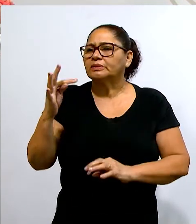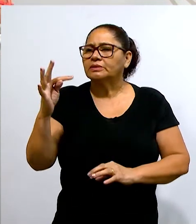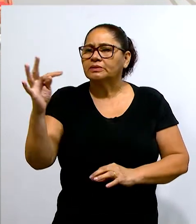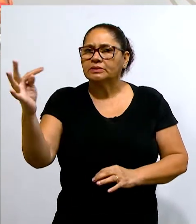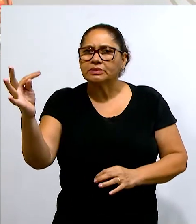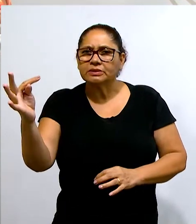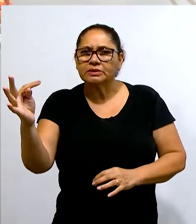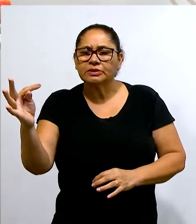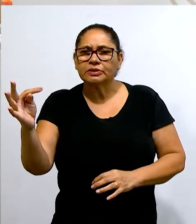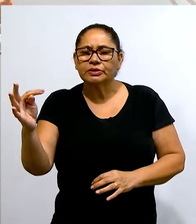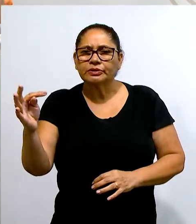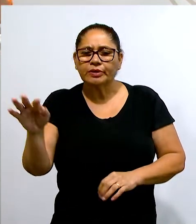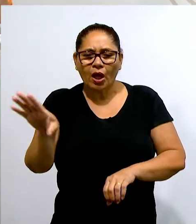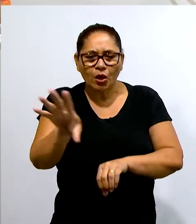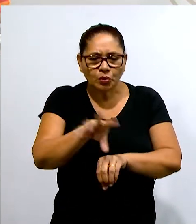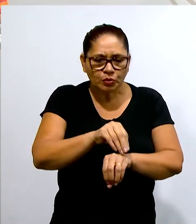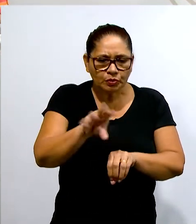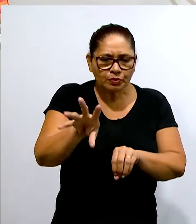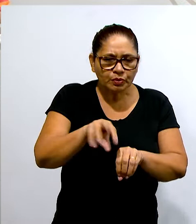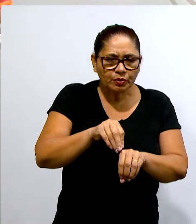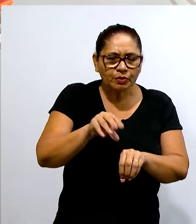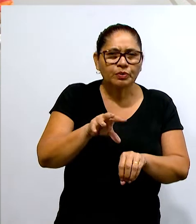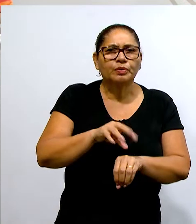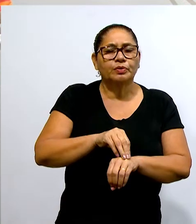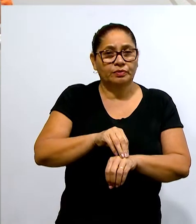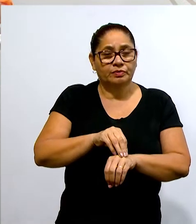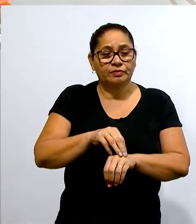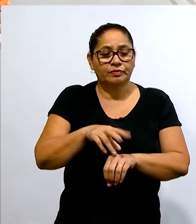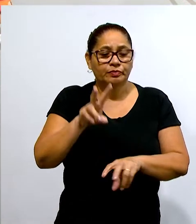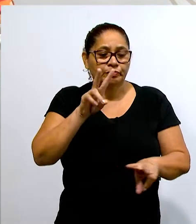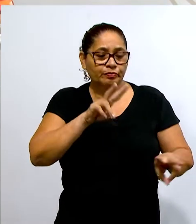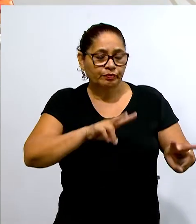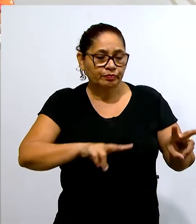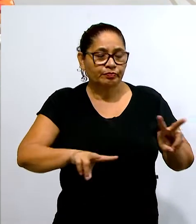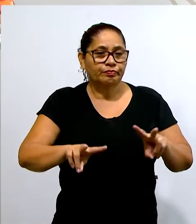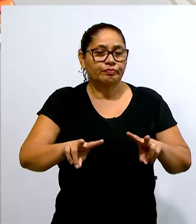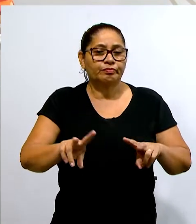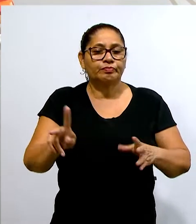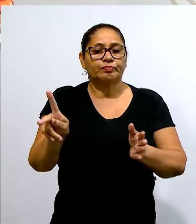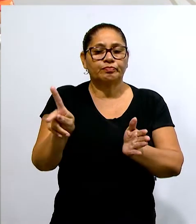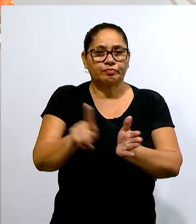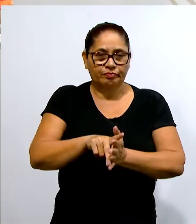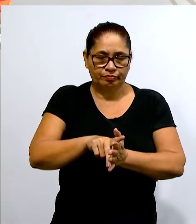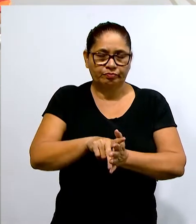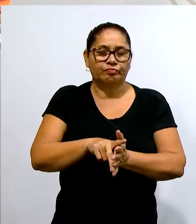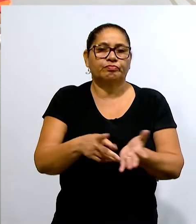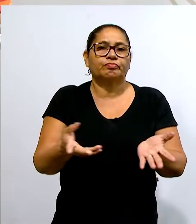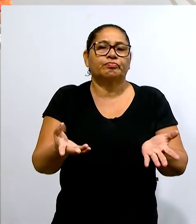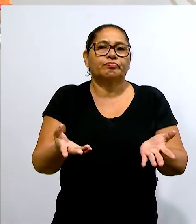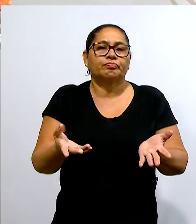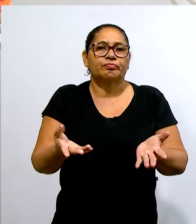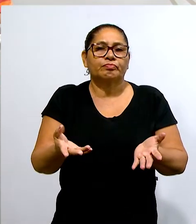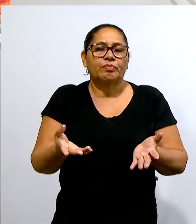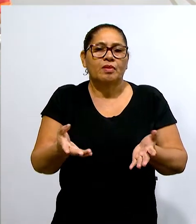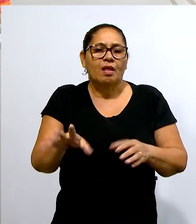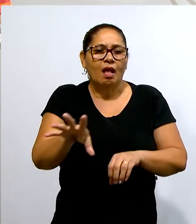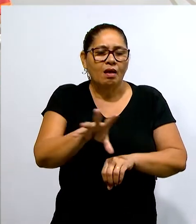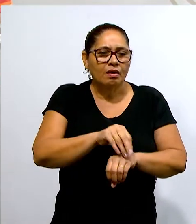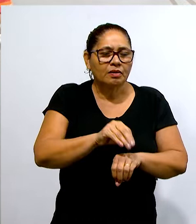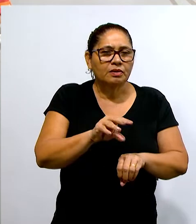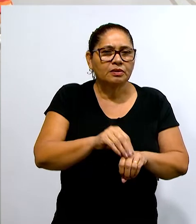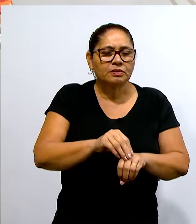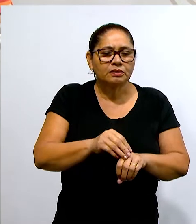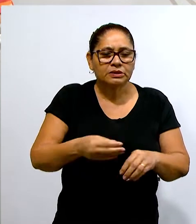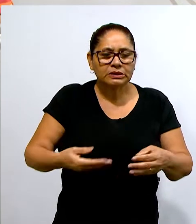o conhecimento, muitos reviram, né, os conhecimentos, mas muitos se apropriaram de novos conhecimentos. Sabemos que, mediante a